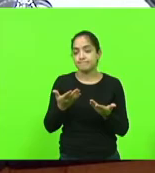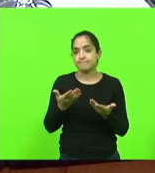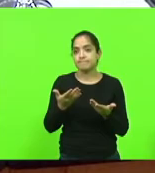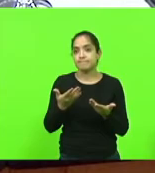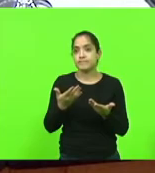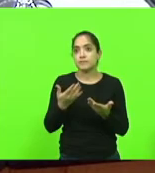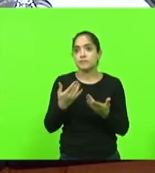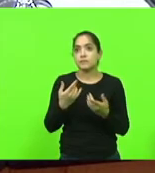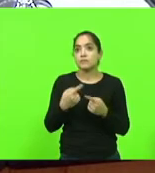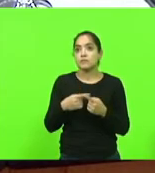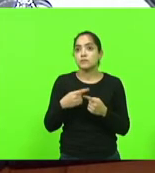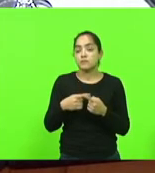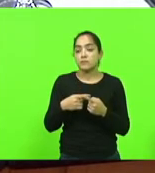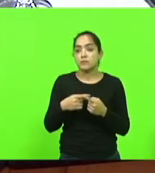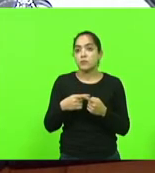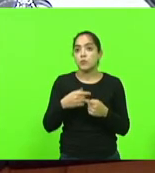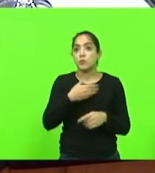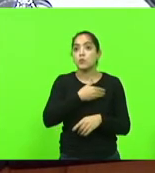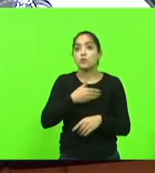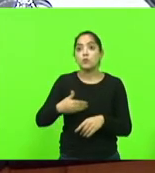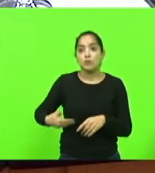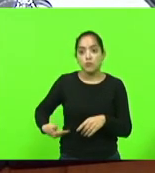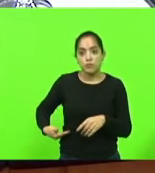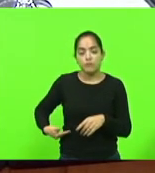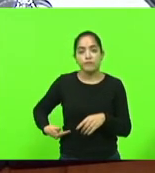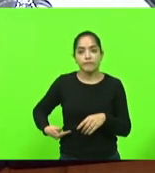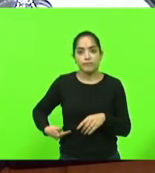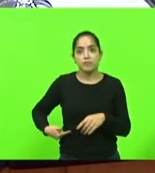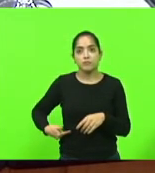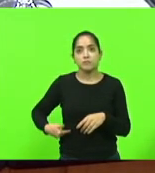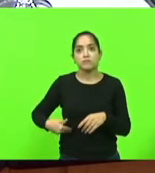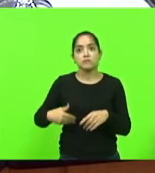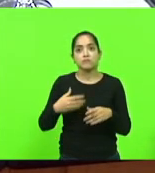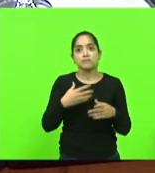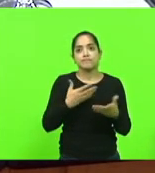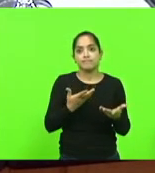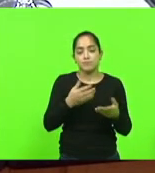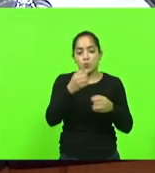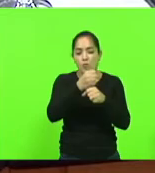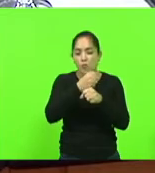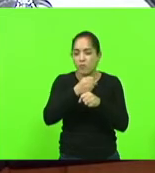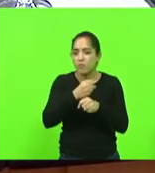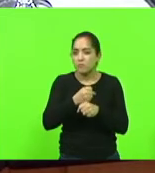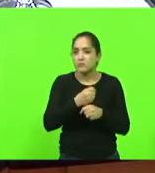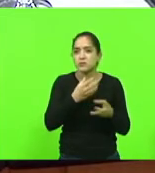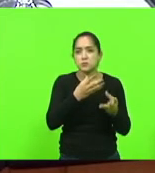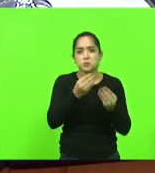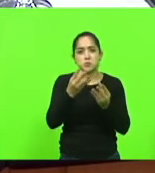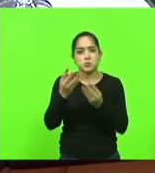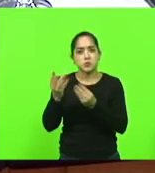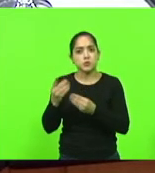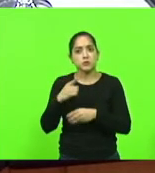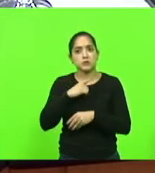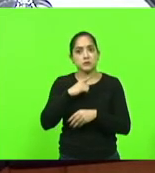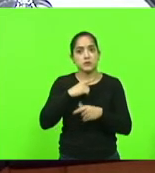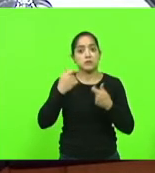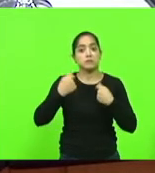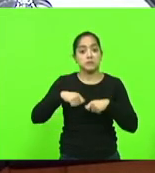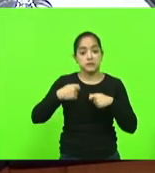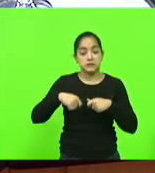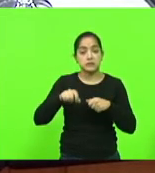há de se lamentar que o governo do Estado, que tem muitas obras nas rodovias estaduais que precisam ser